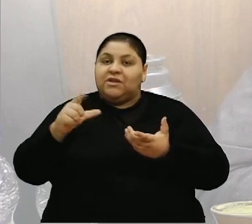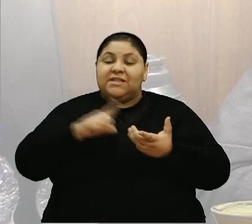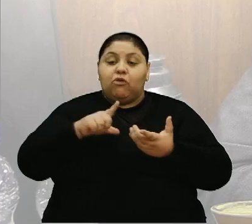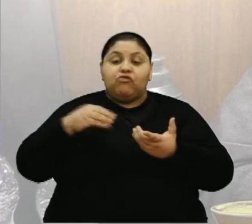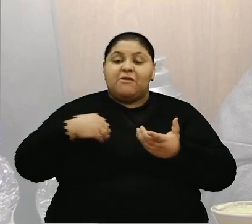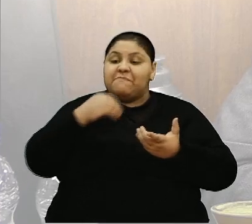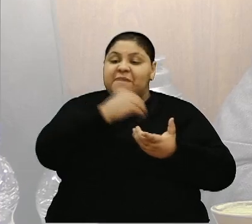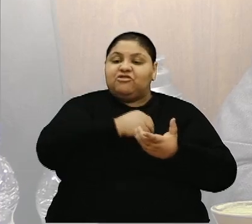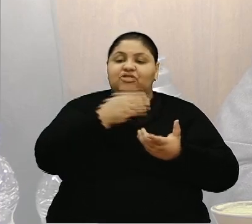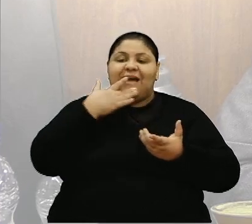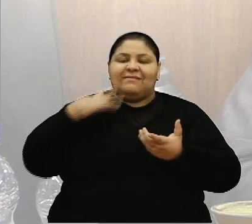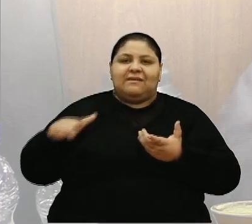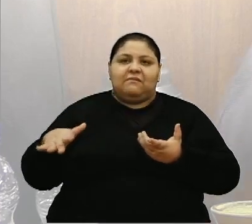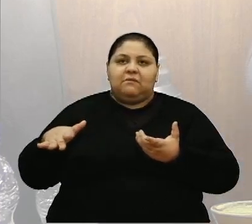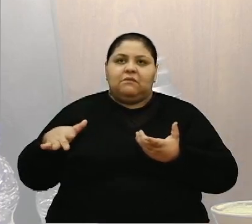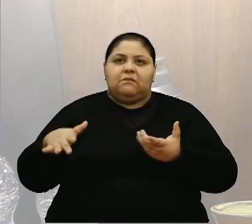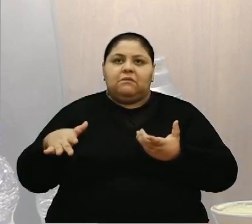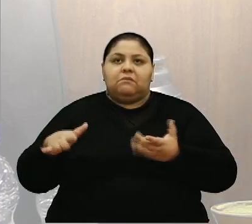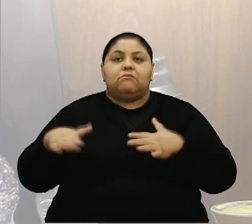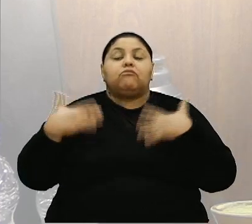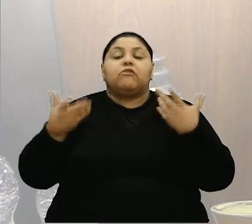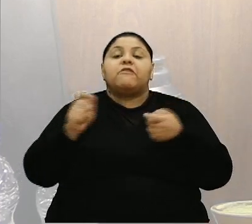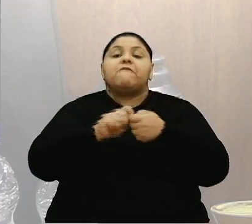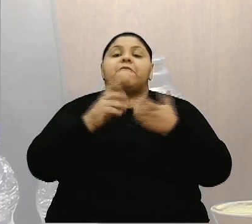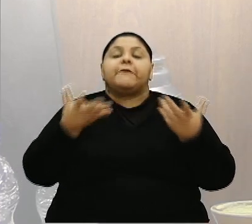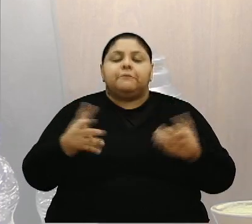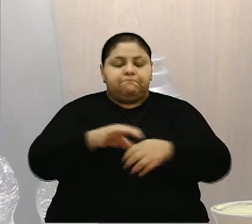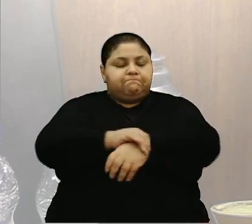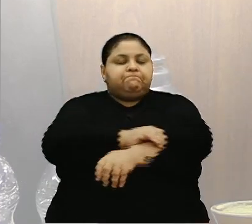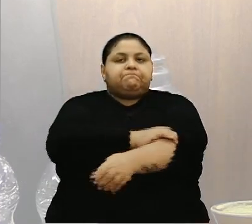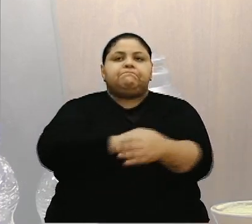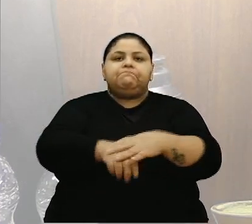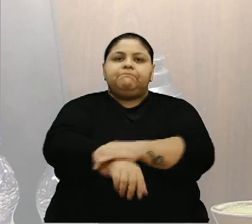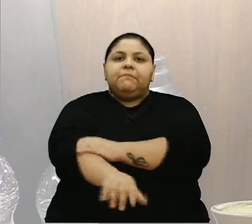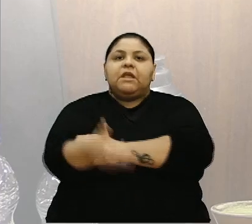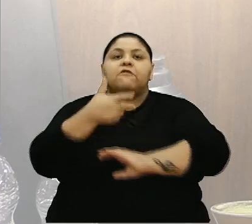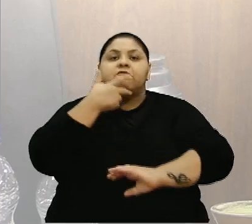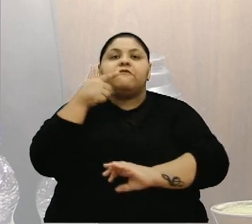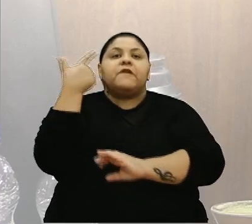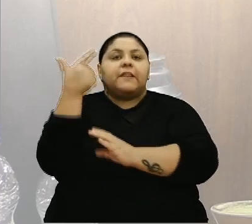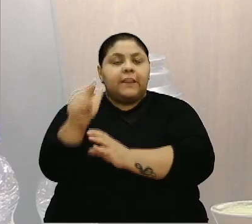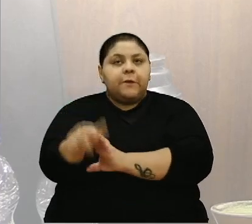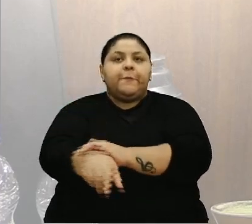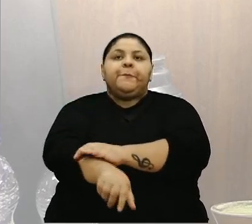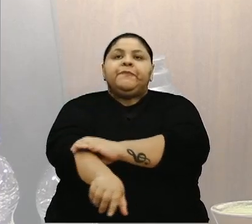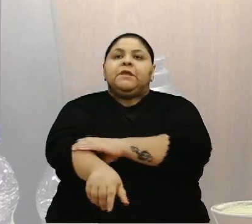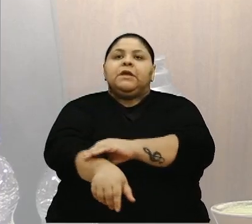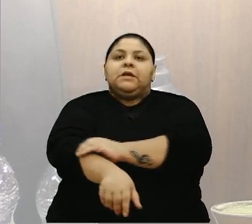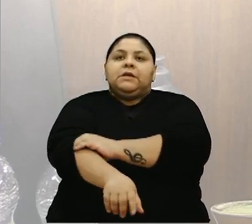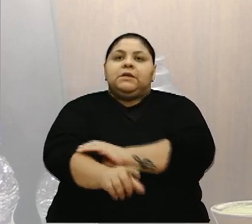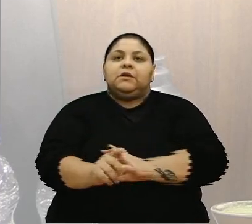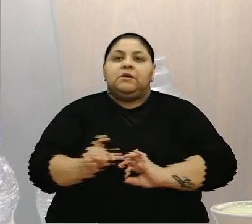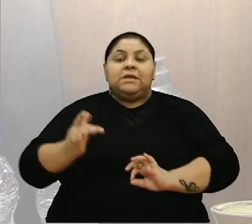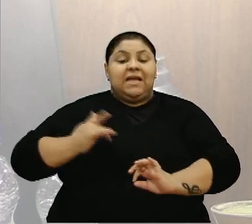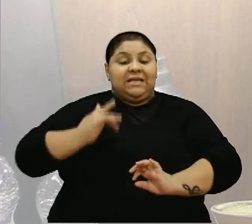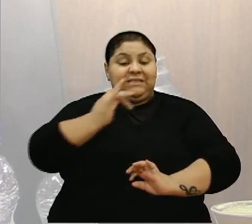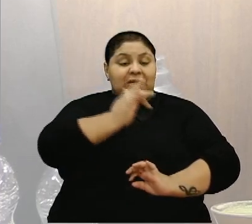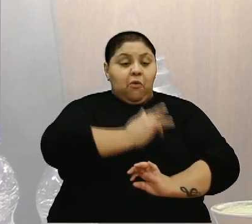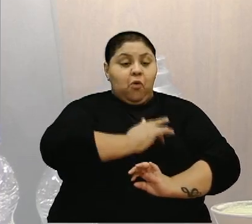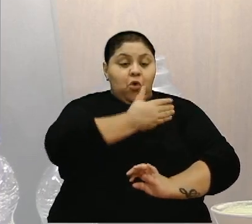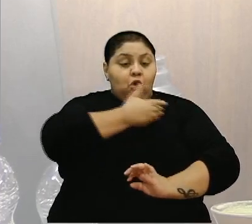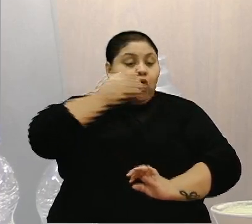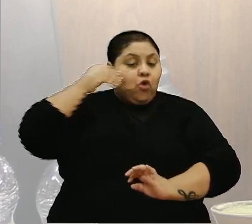que ela faz? Então, repito, a definição da saúde pública